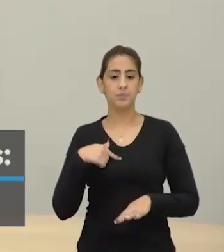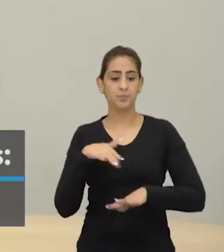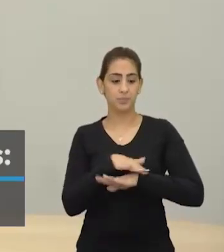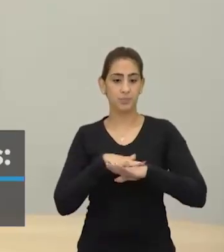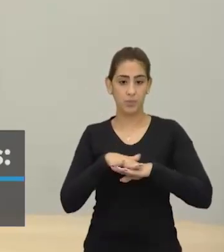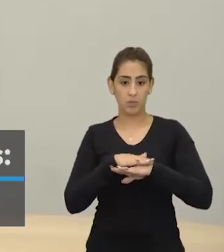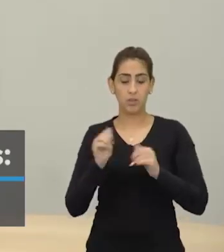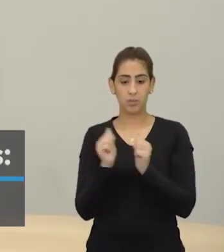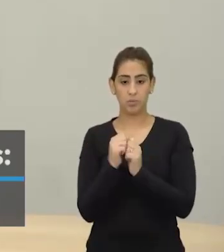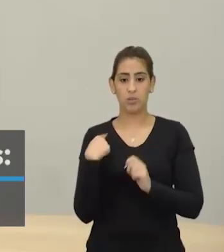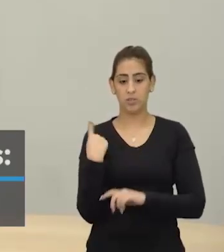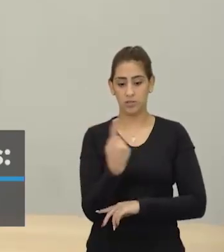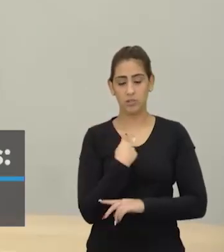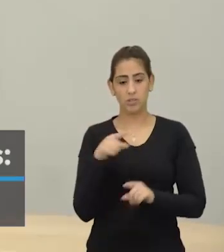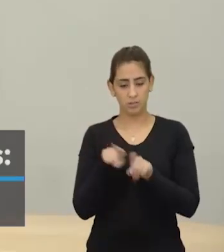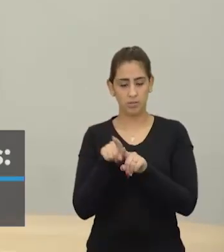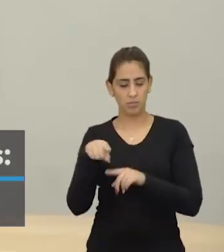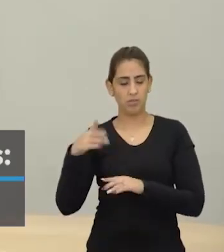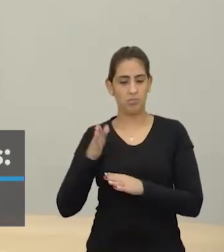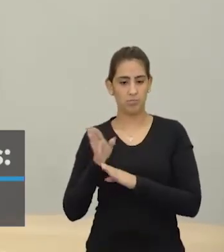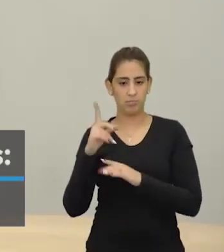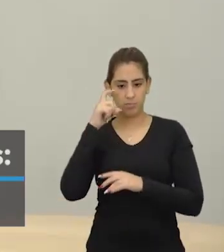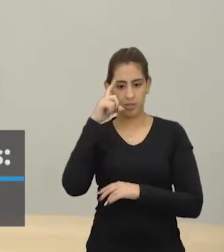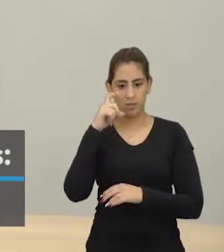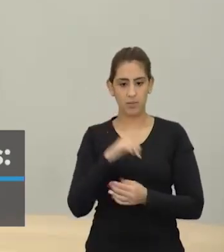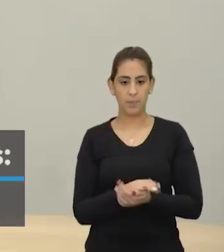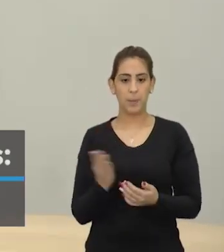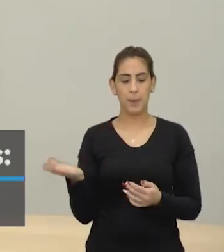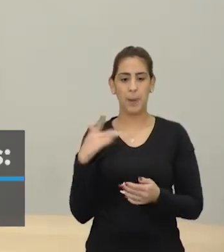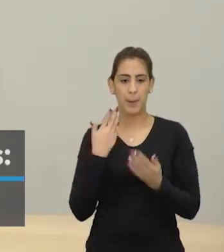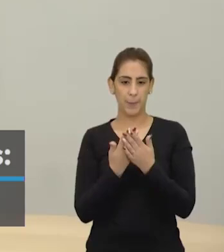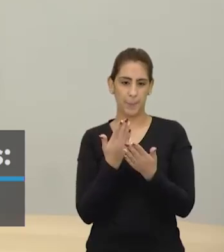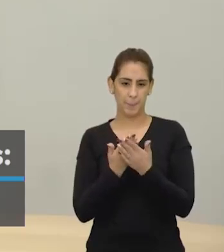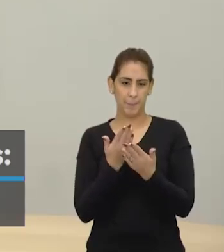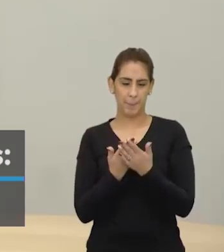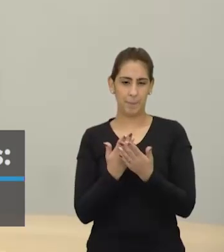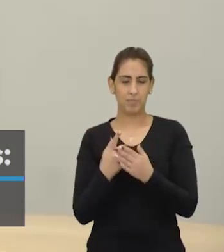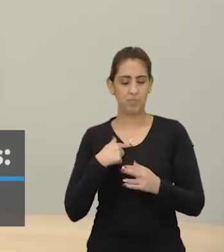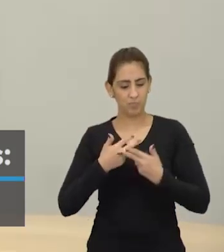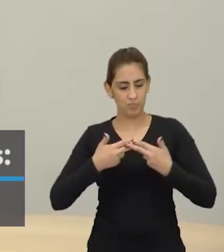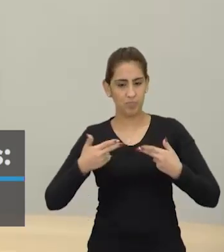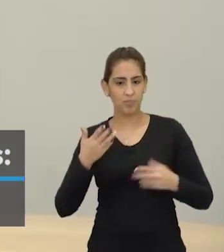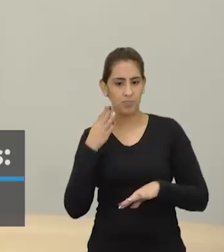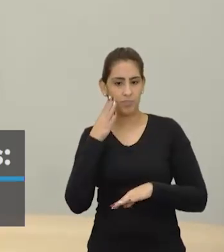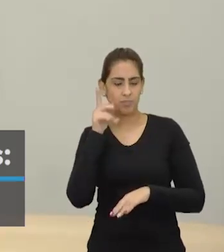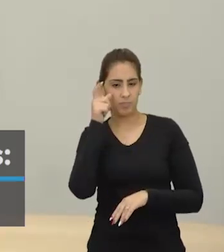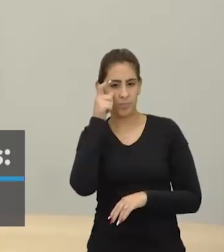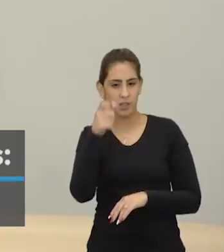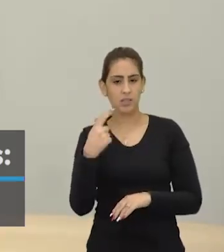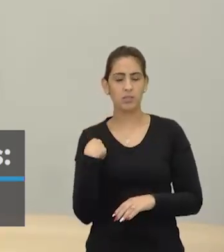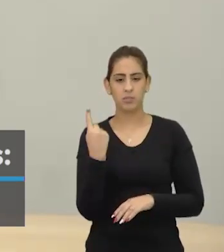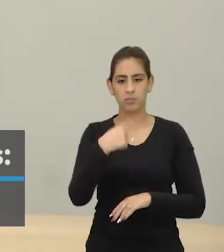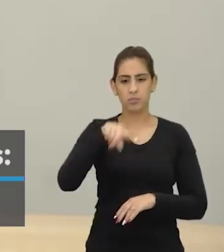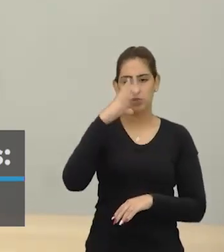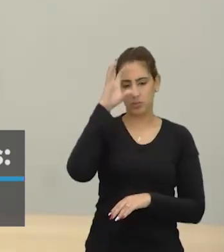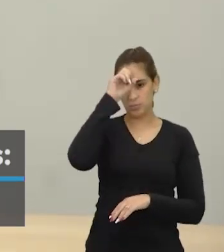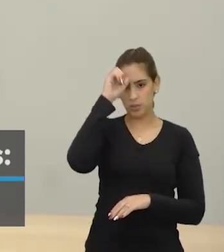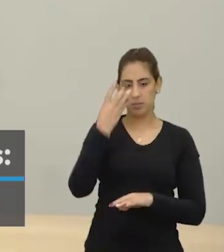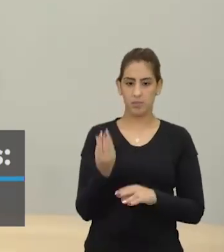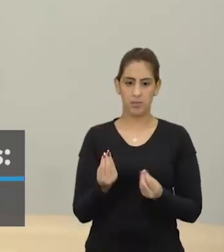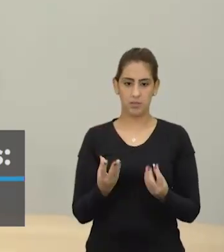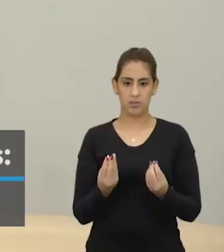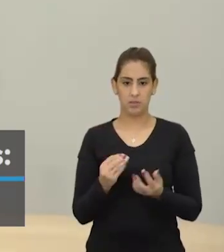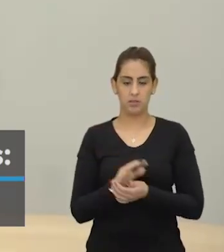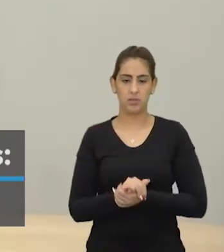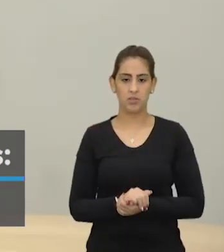Converse com a gente por lá também. E vamos de aula hoje, que tem coisa interessante para a gente aprender bastante com o professor